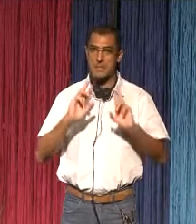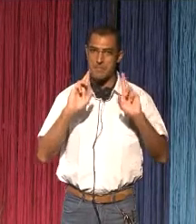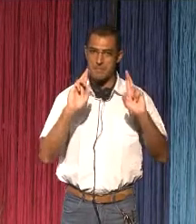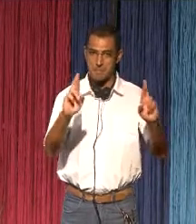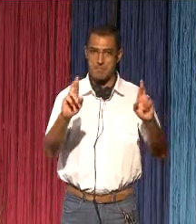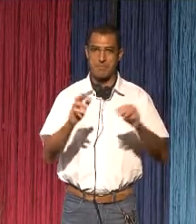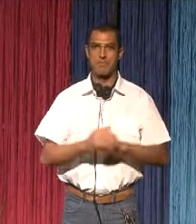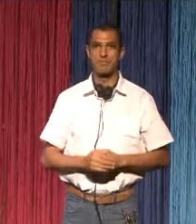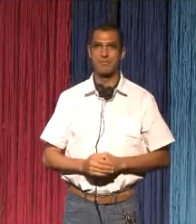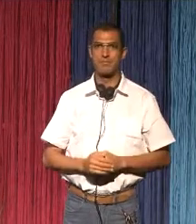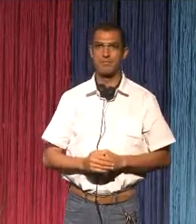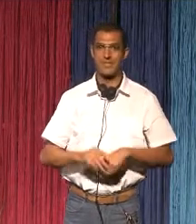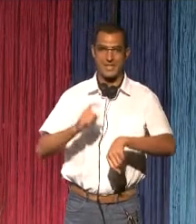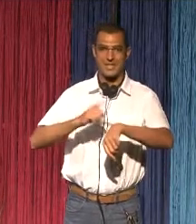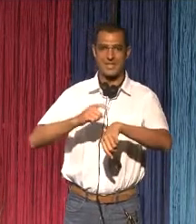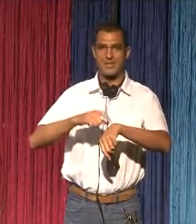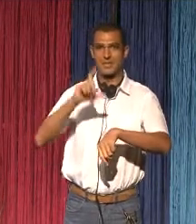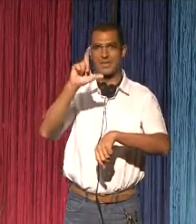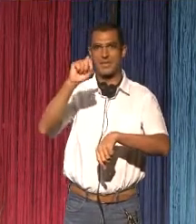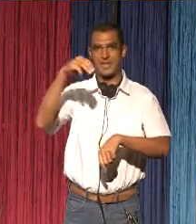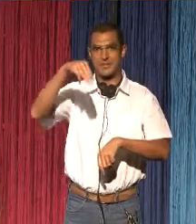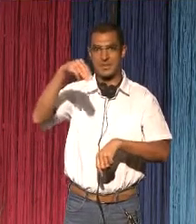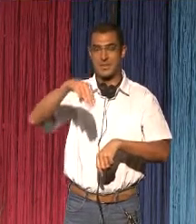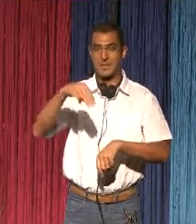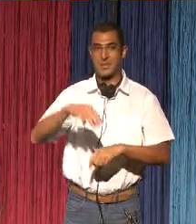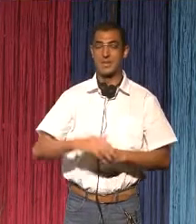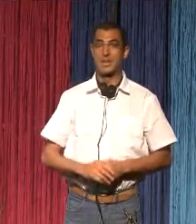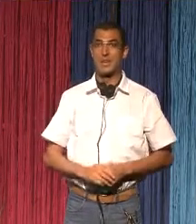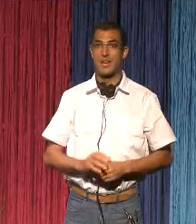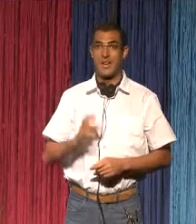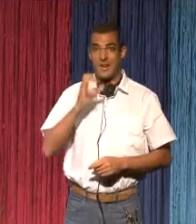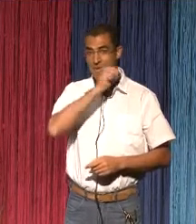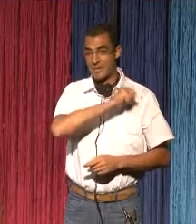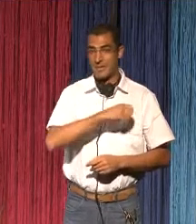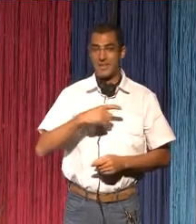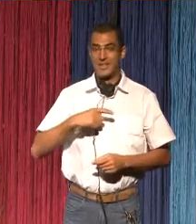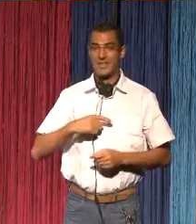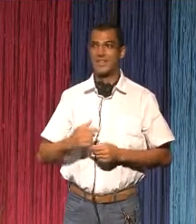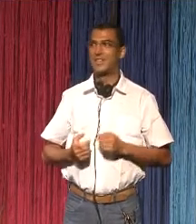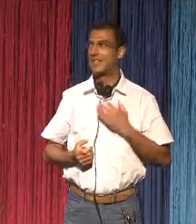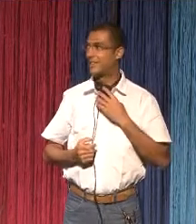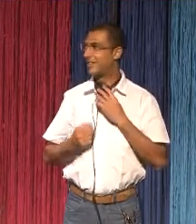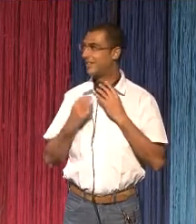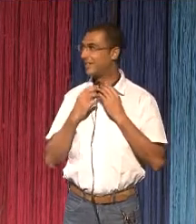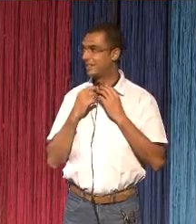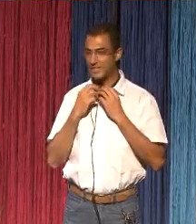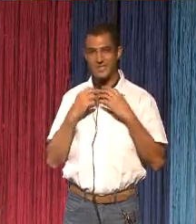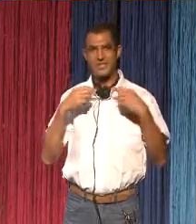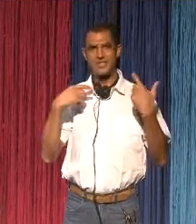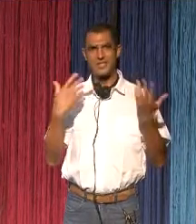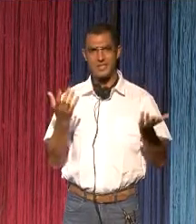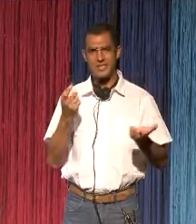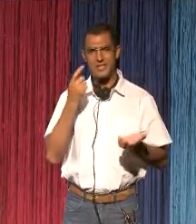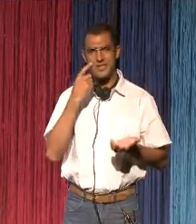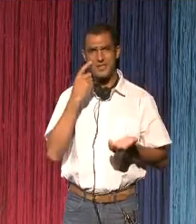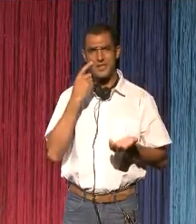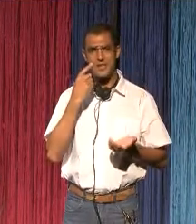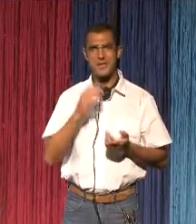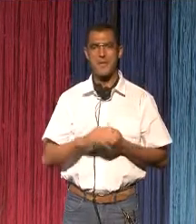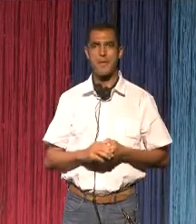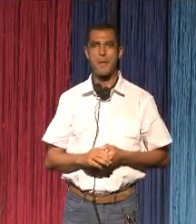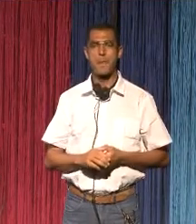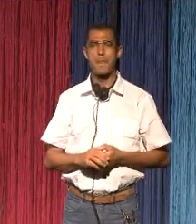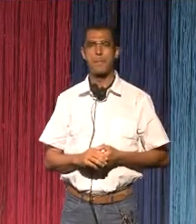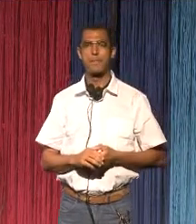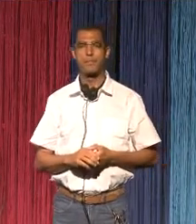Muito obrigado. Vocês estão vendo como são as coisas? Né? Então,